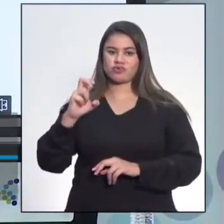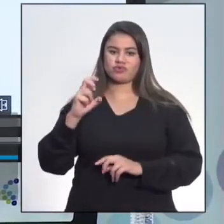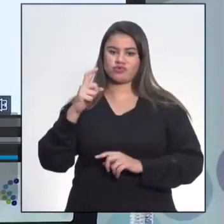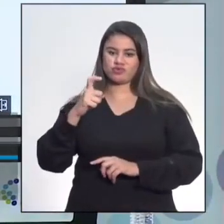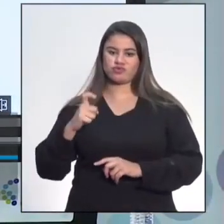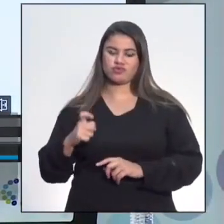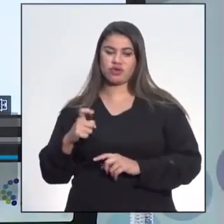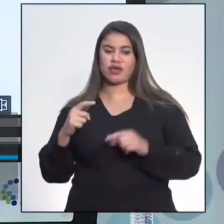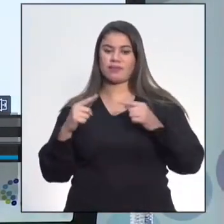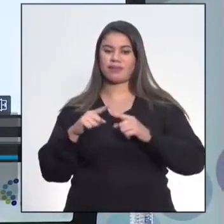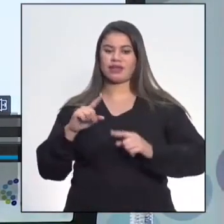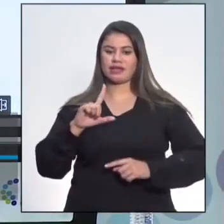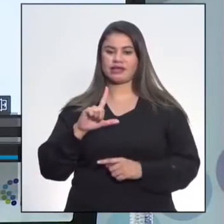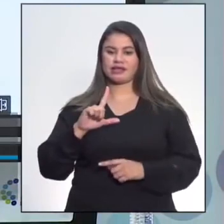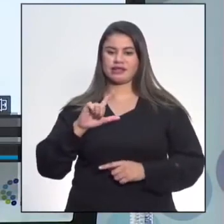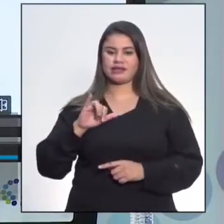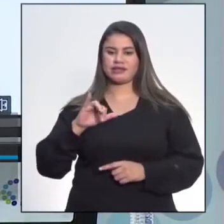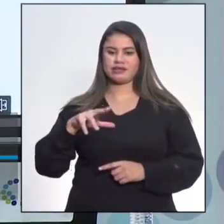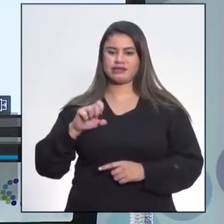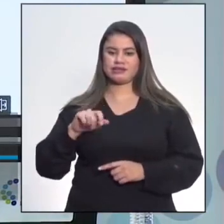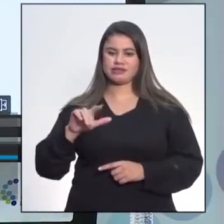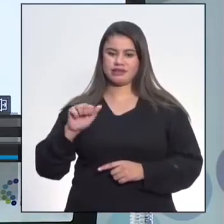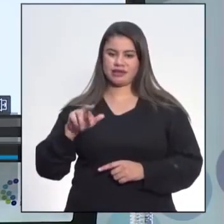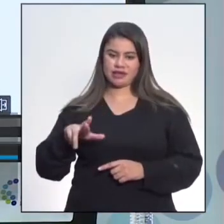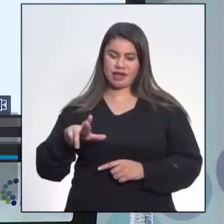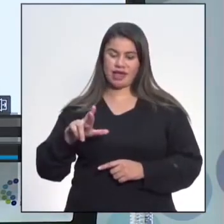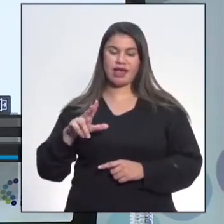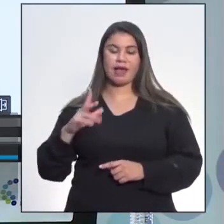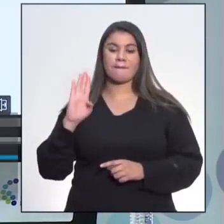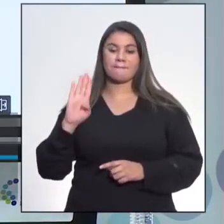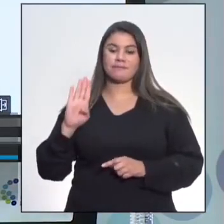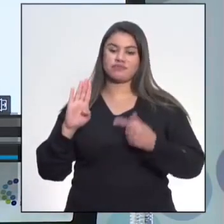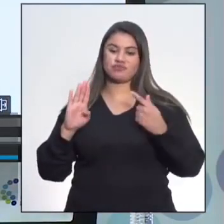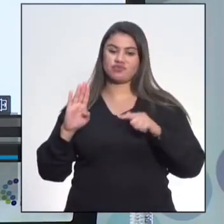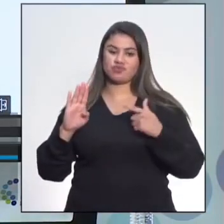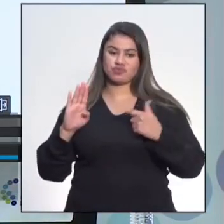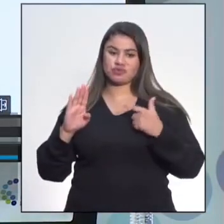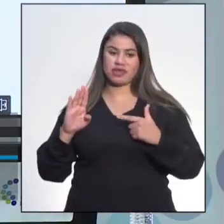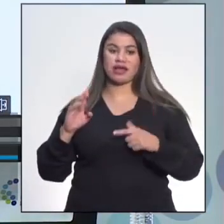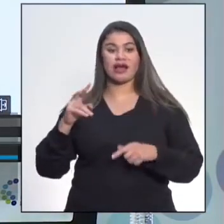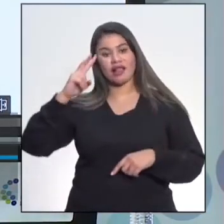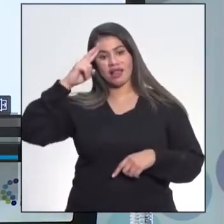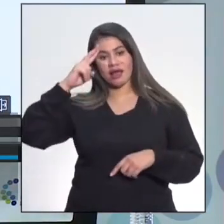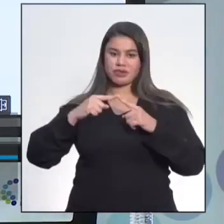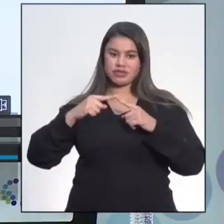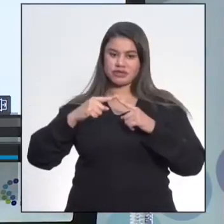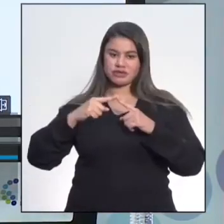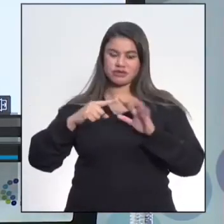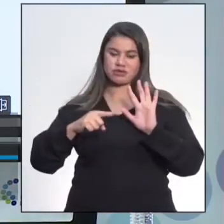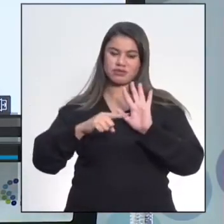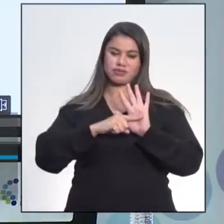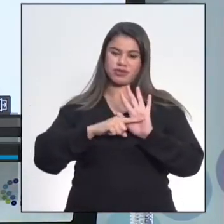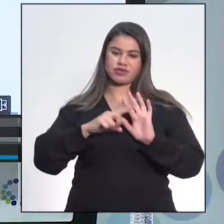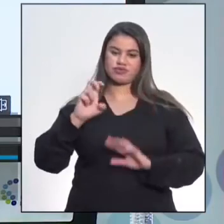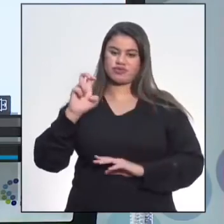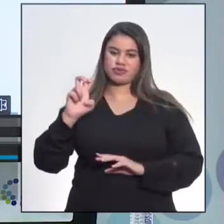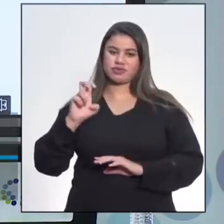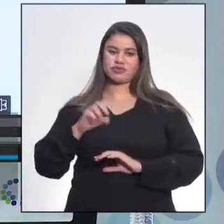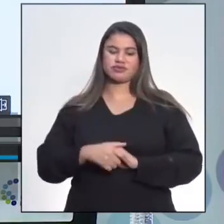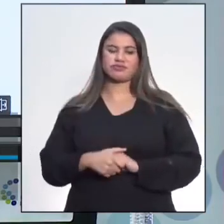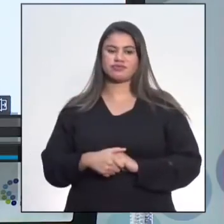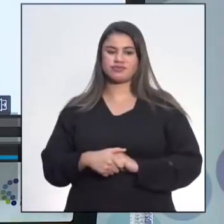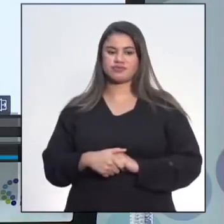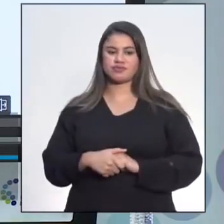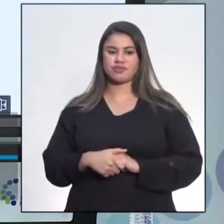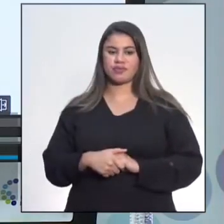função linear, que não tem o b. Então, qual é o valor do a? Lembra, o valor do a é sempre o que multiplica o x, -5. E o valor do